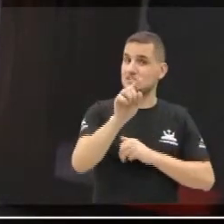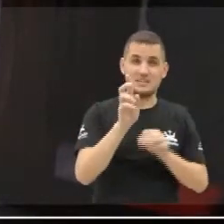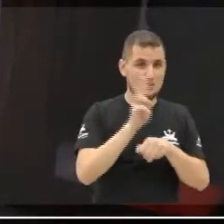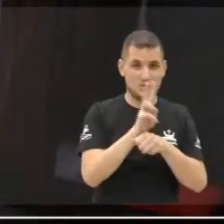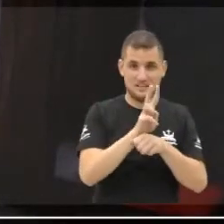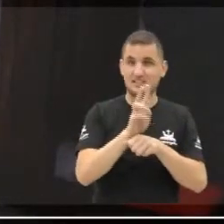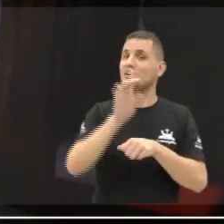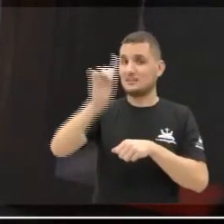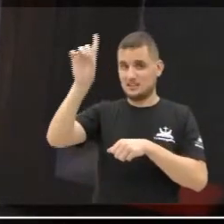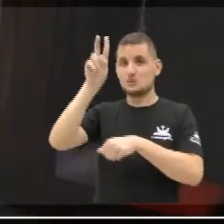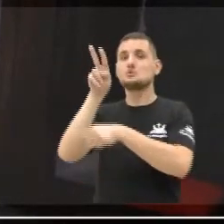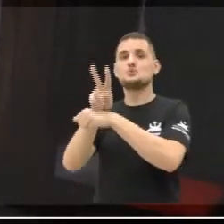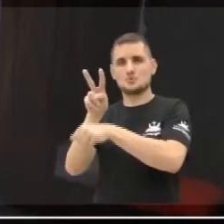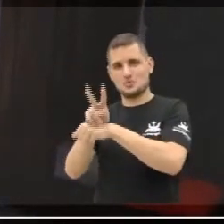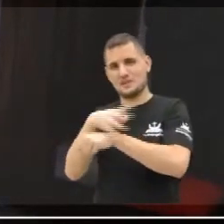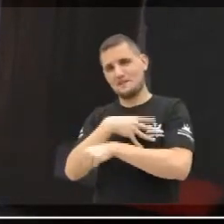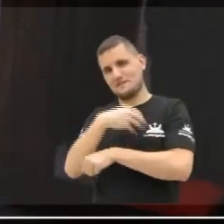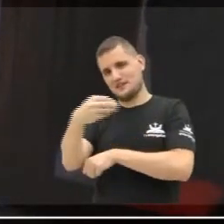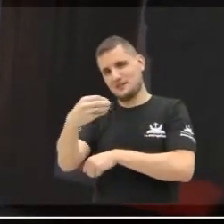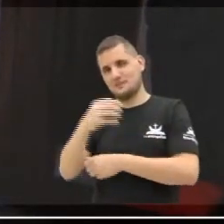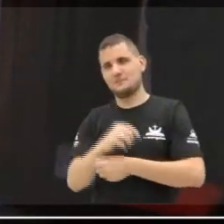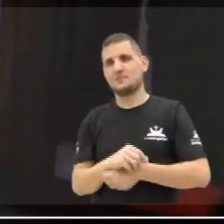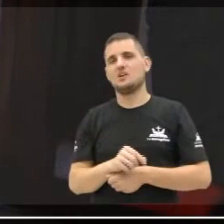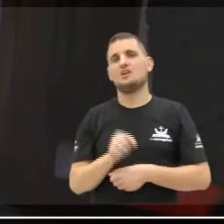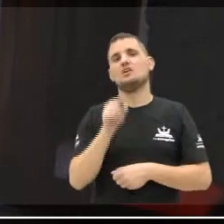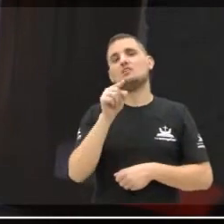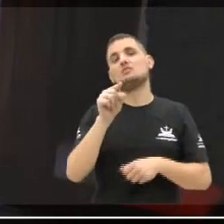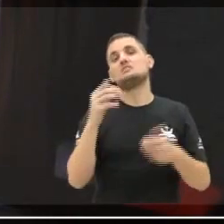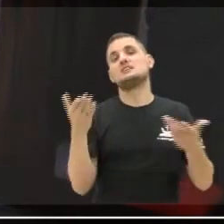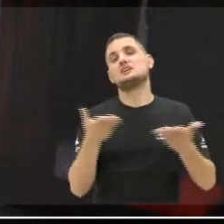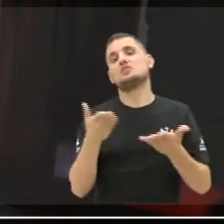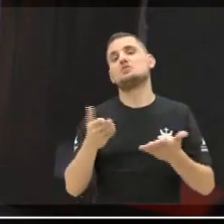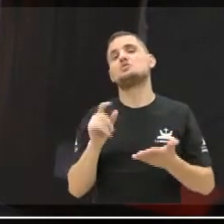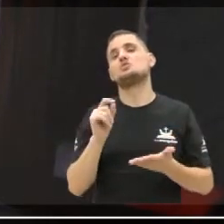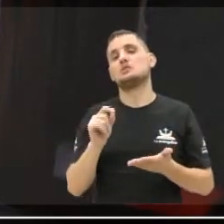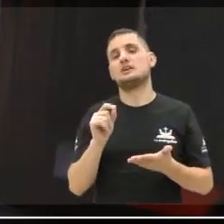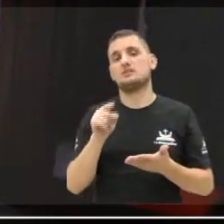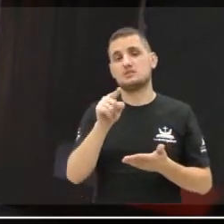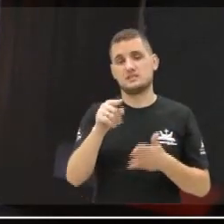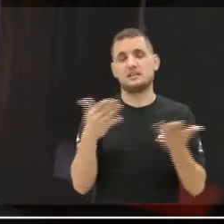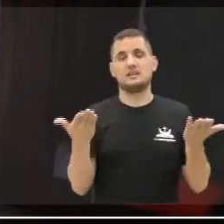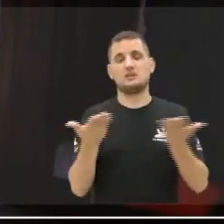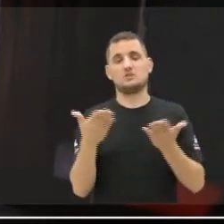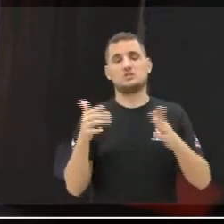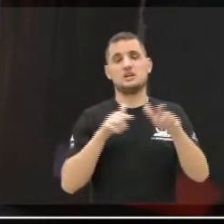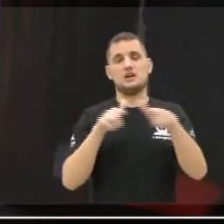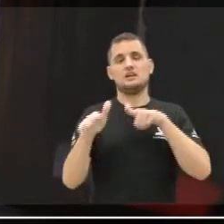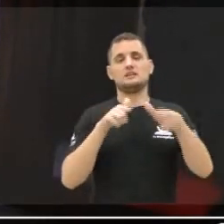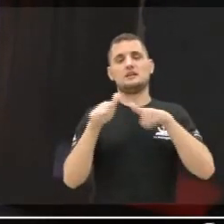Você que hoje está lidando, você que é da área da saúde,